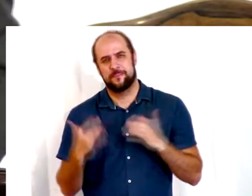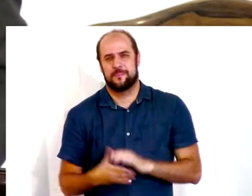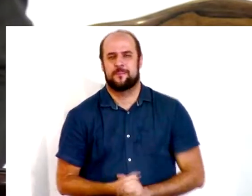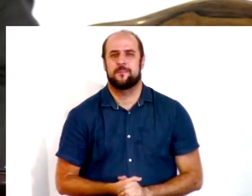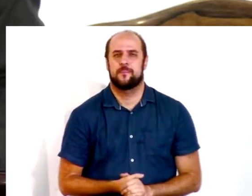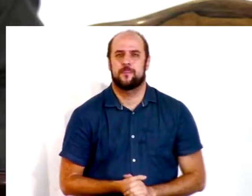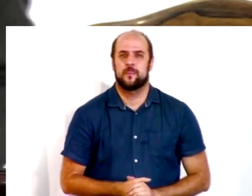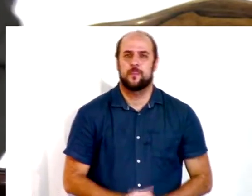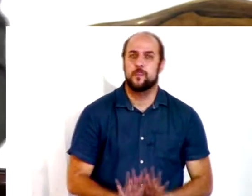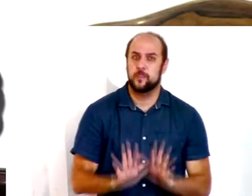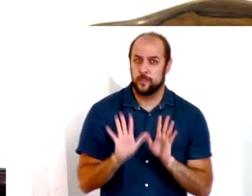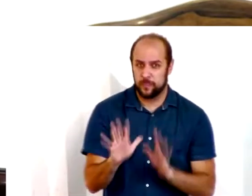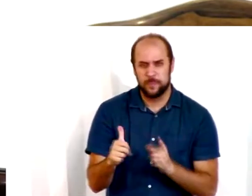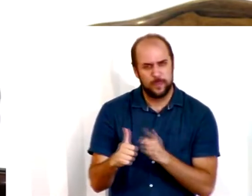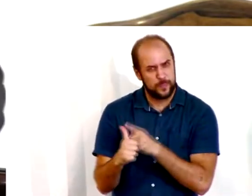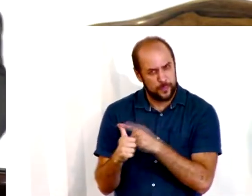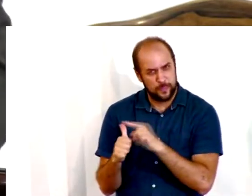Então